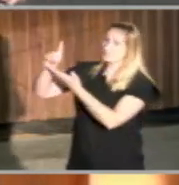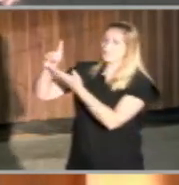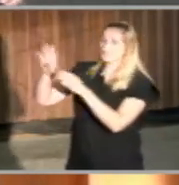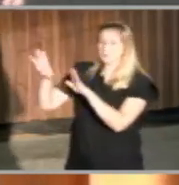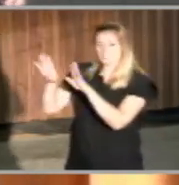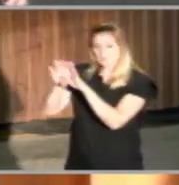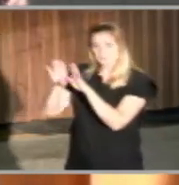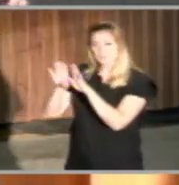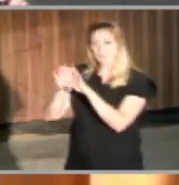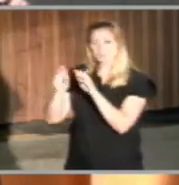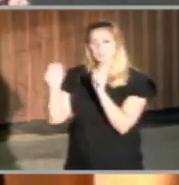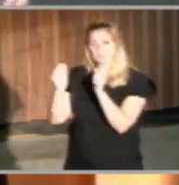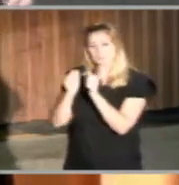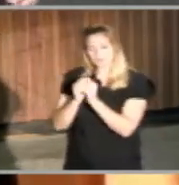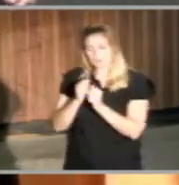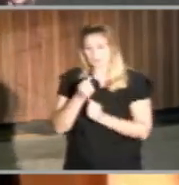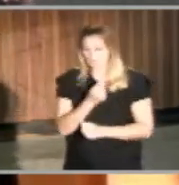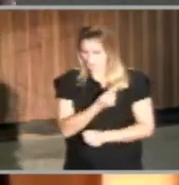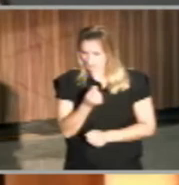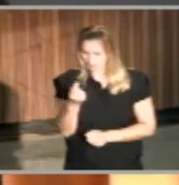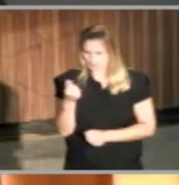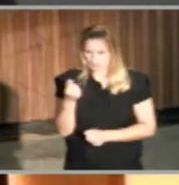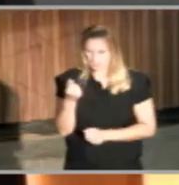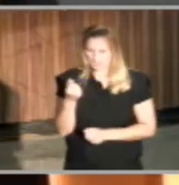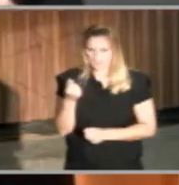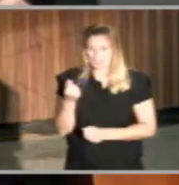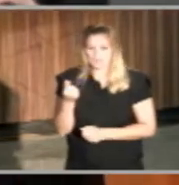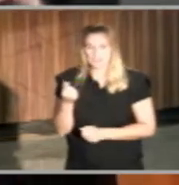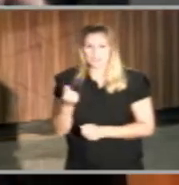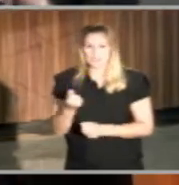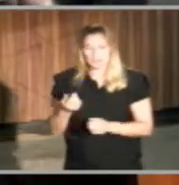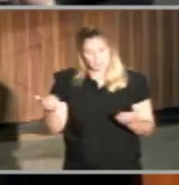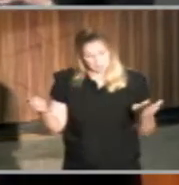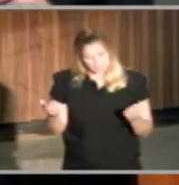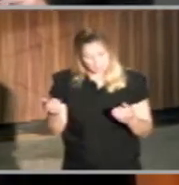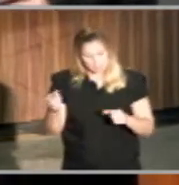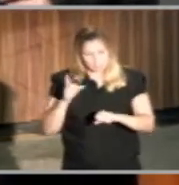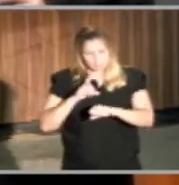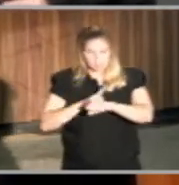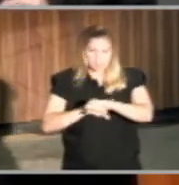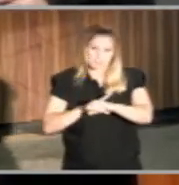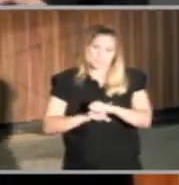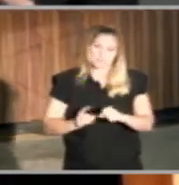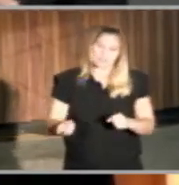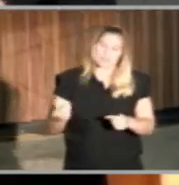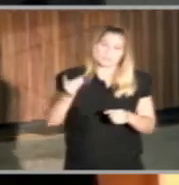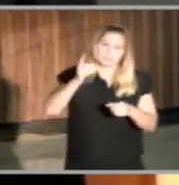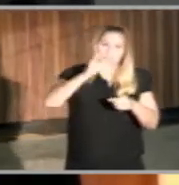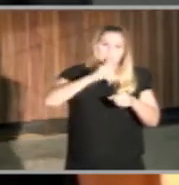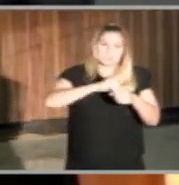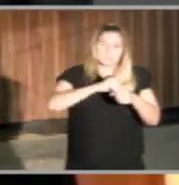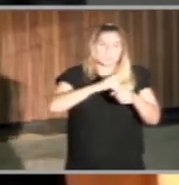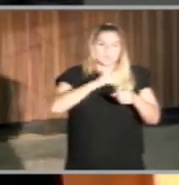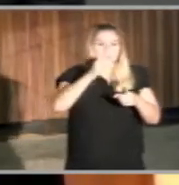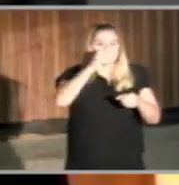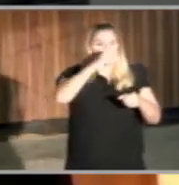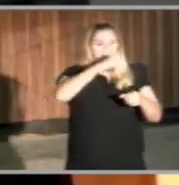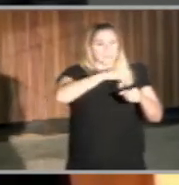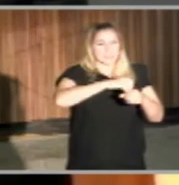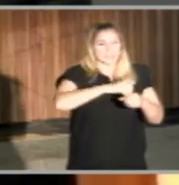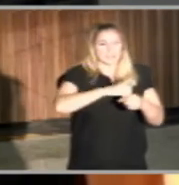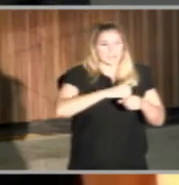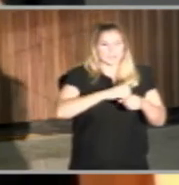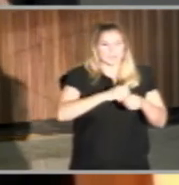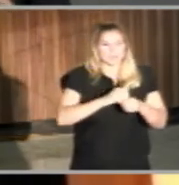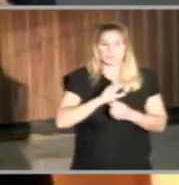financeira, a entregar nesse momento o seu dízimo, a sua oferta alçada, em louvor